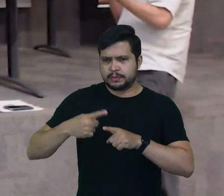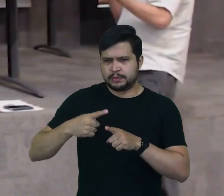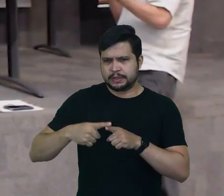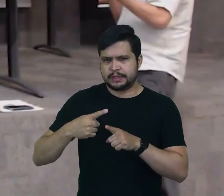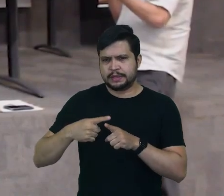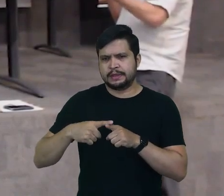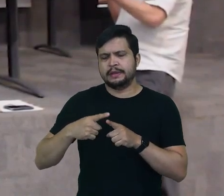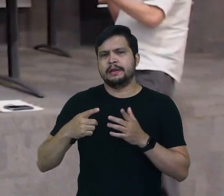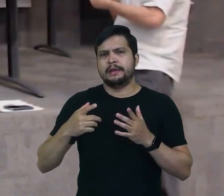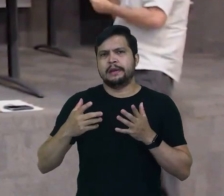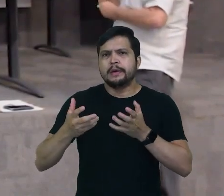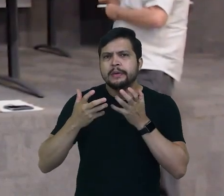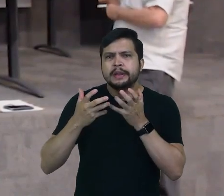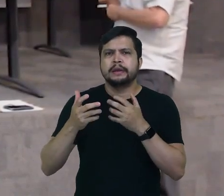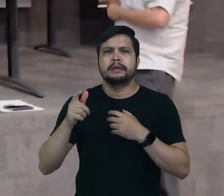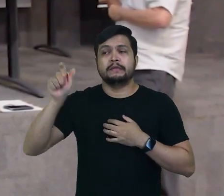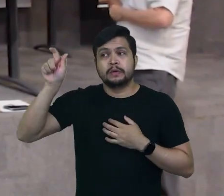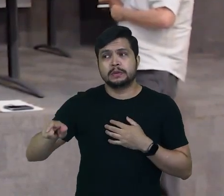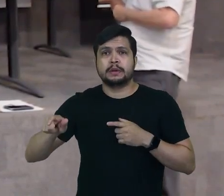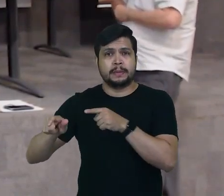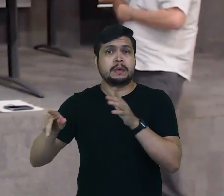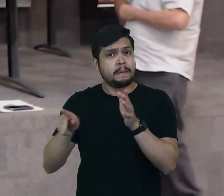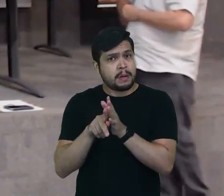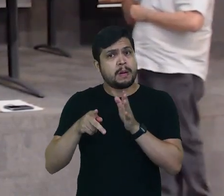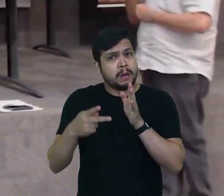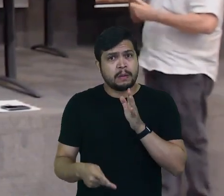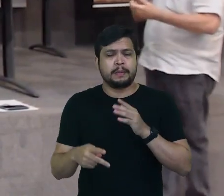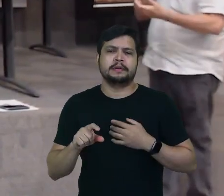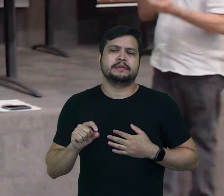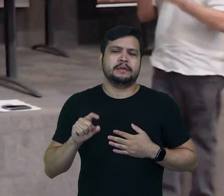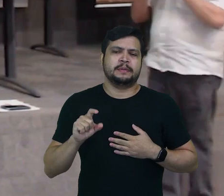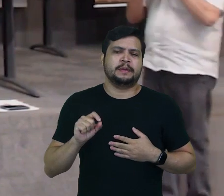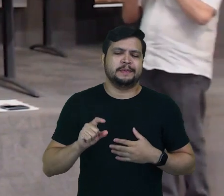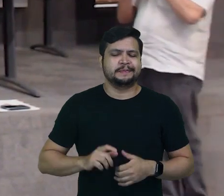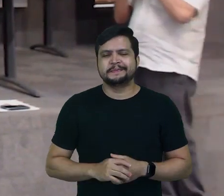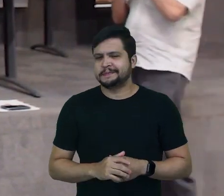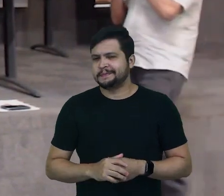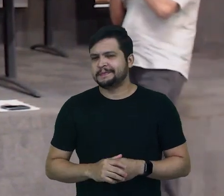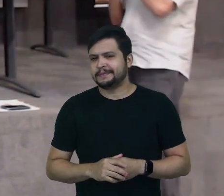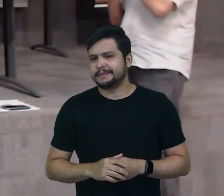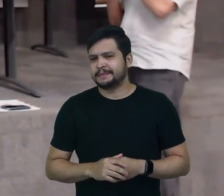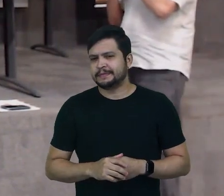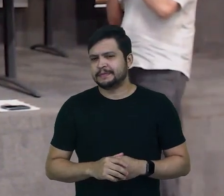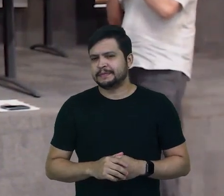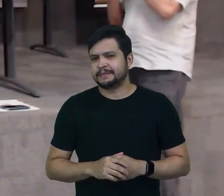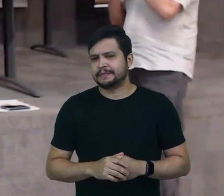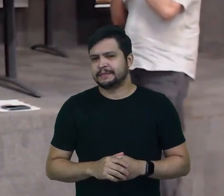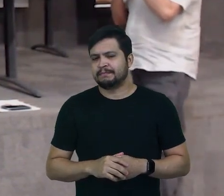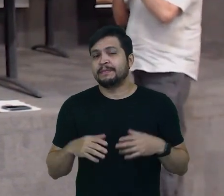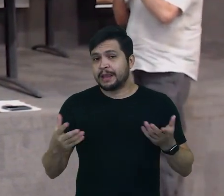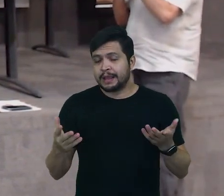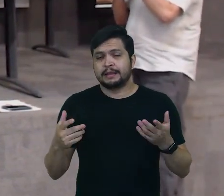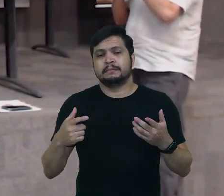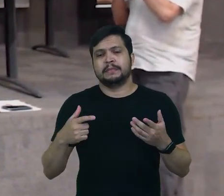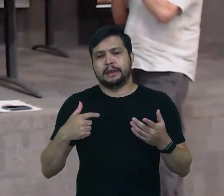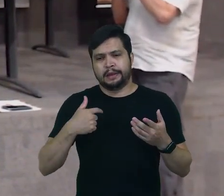eu achava que tinha que ser um pessoal de Sobral. Eu estou hoje como vice-reitor da UVA, né? E